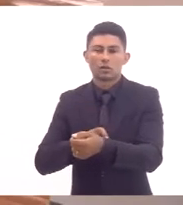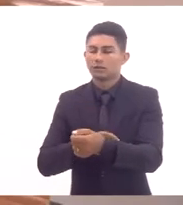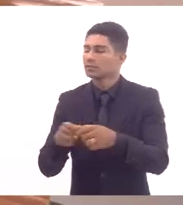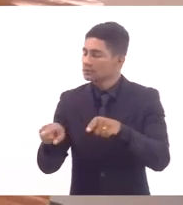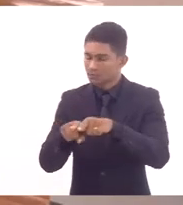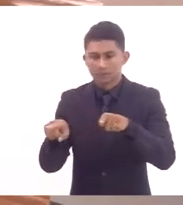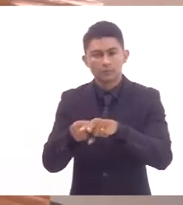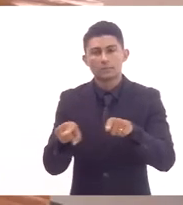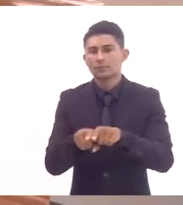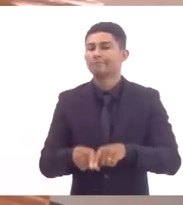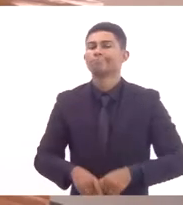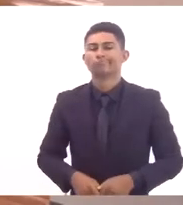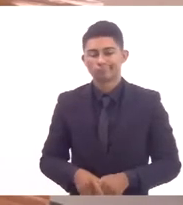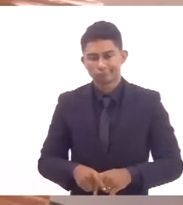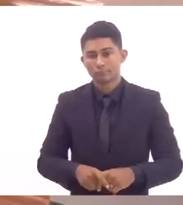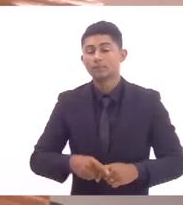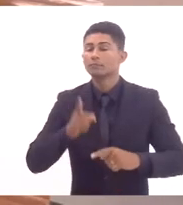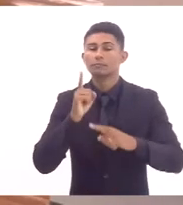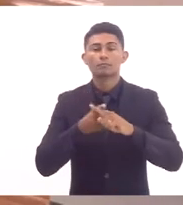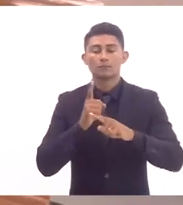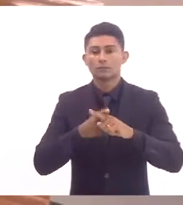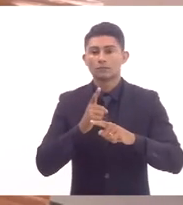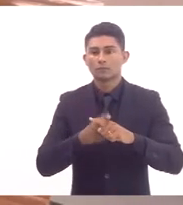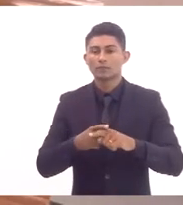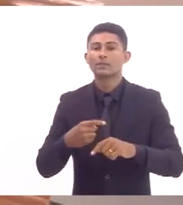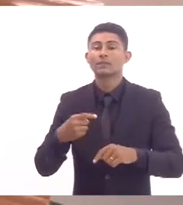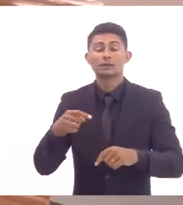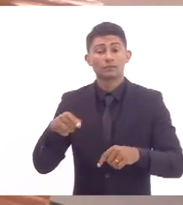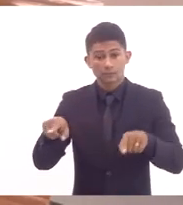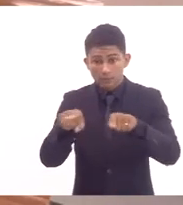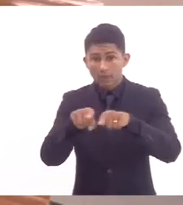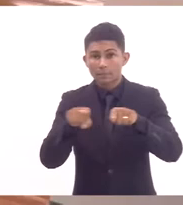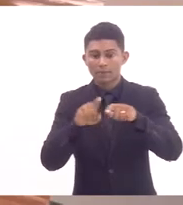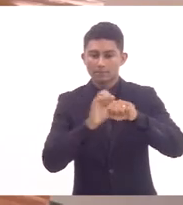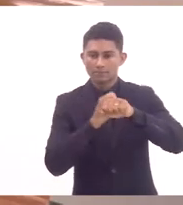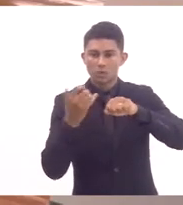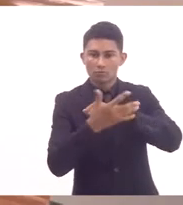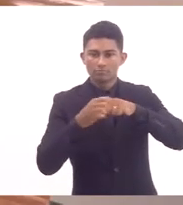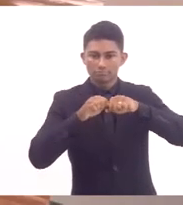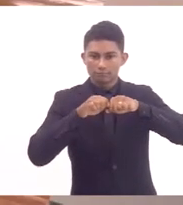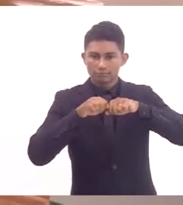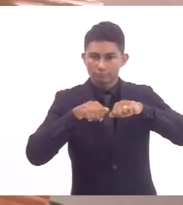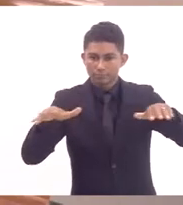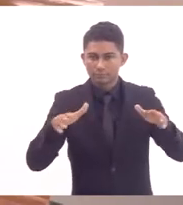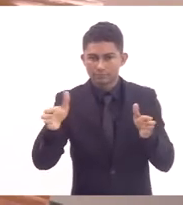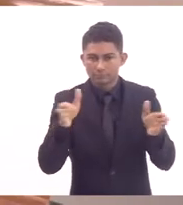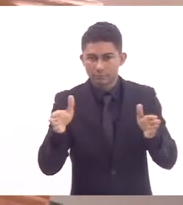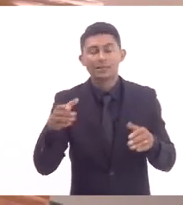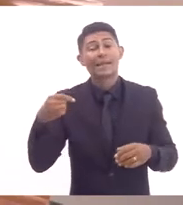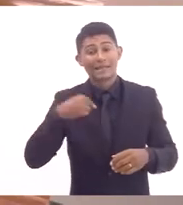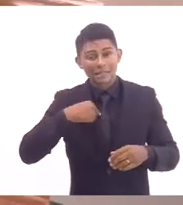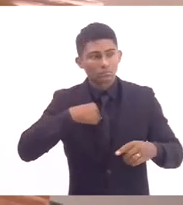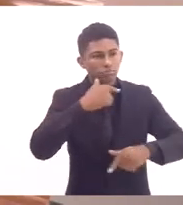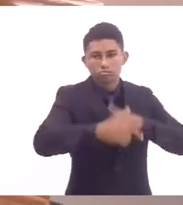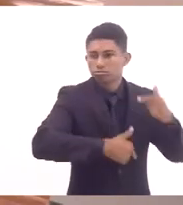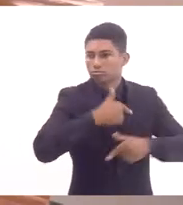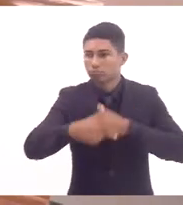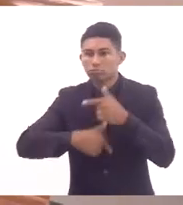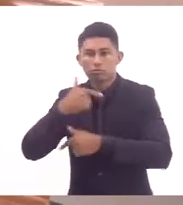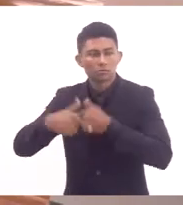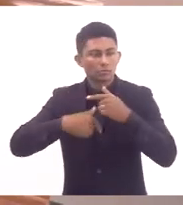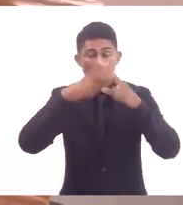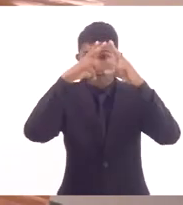é porque eu também tava na frente lá quando as coisas explodirão no